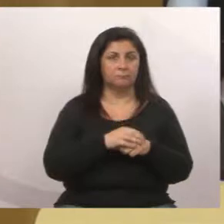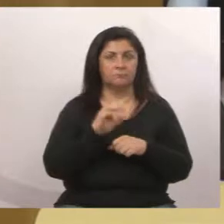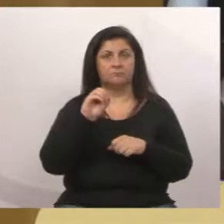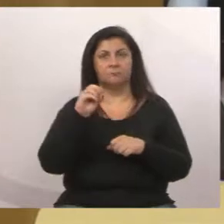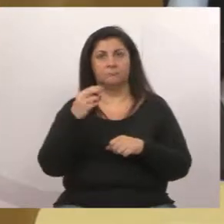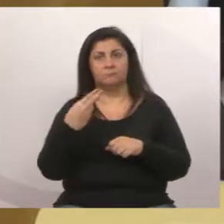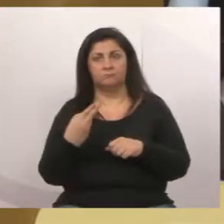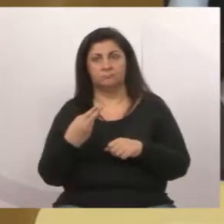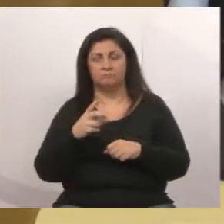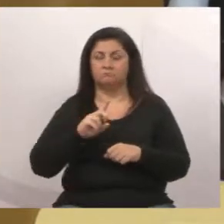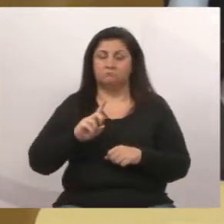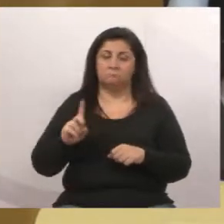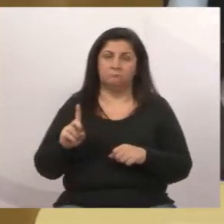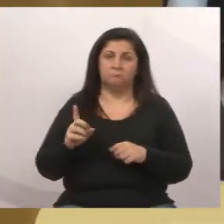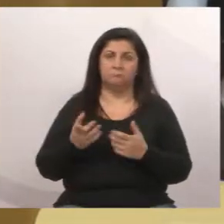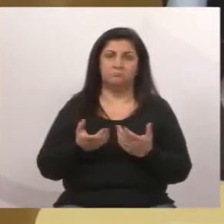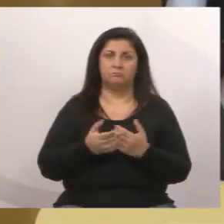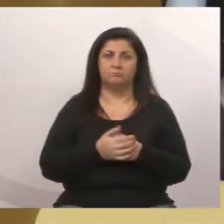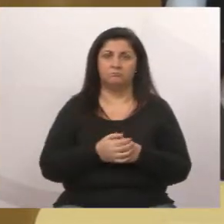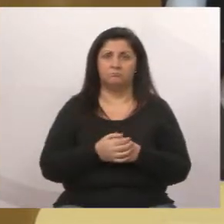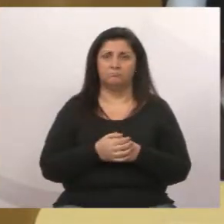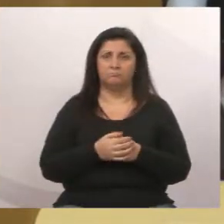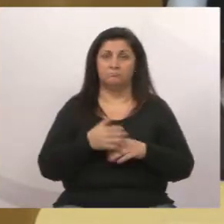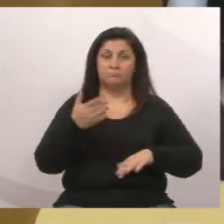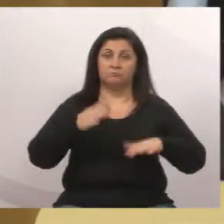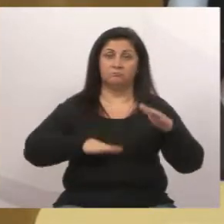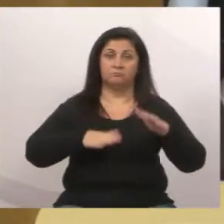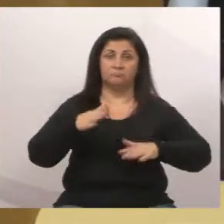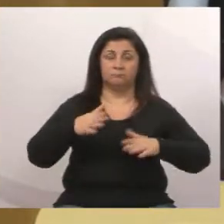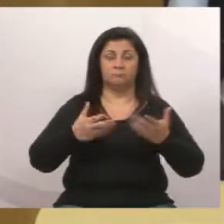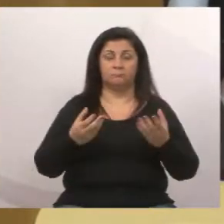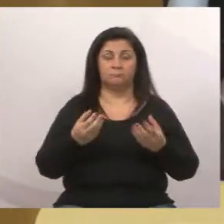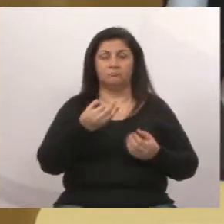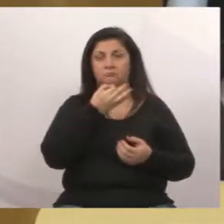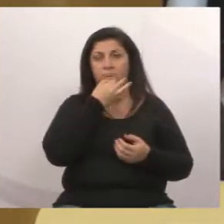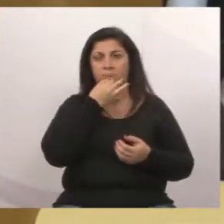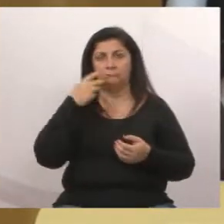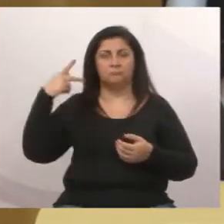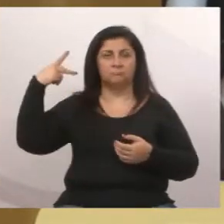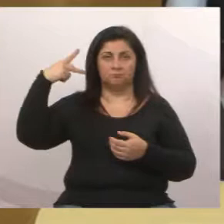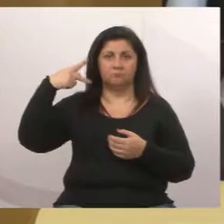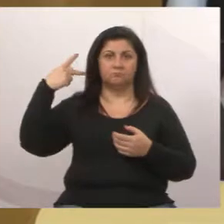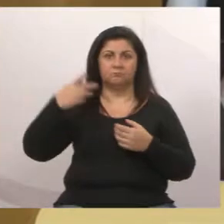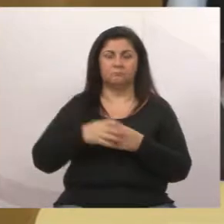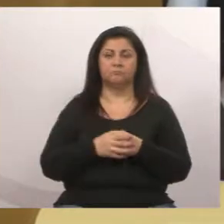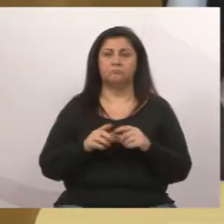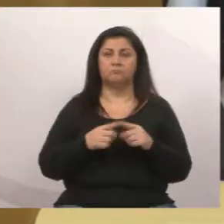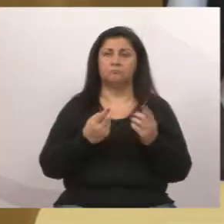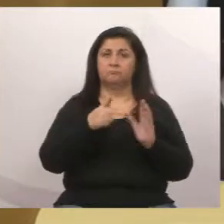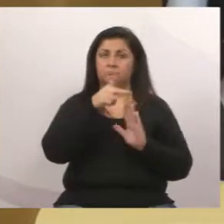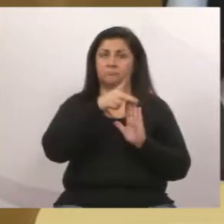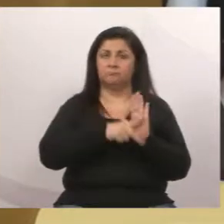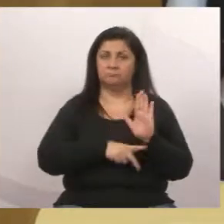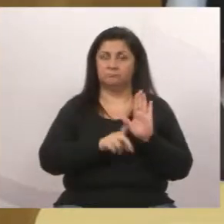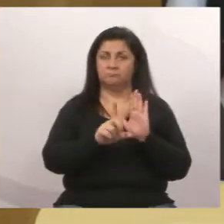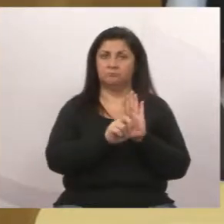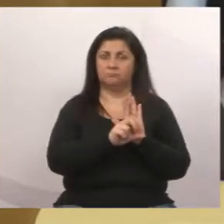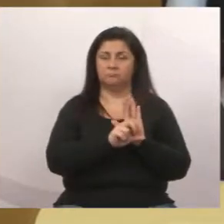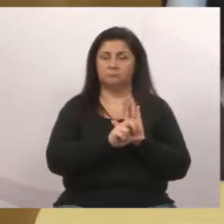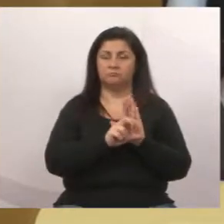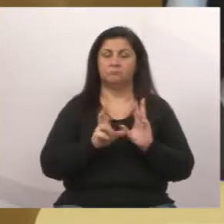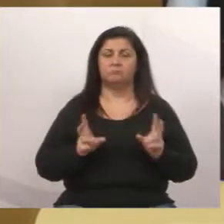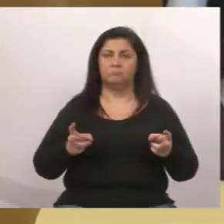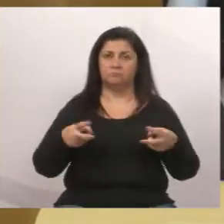ou não, né? Depende aí da visão dos nobres pares, mas é o projeto de lei desta